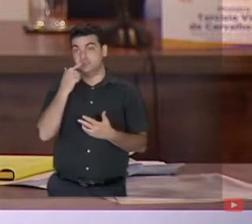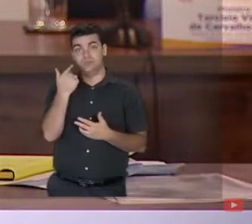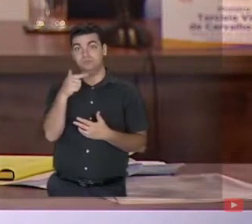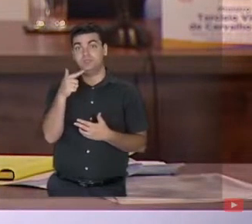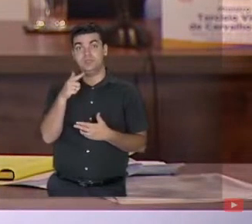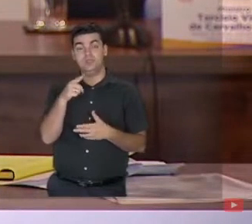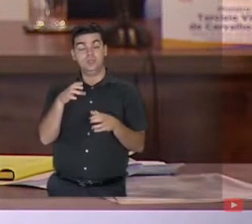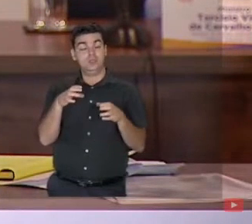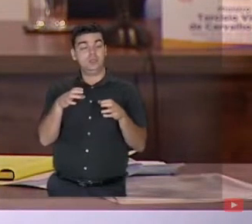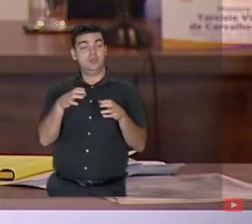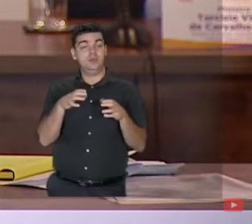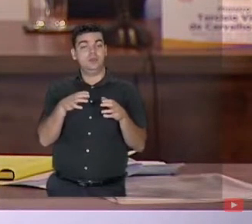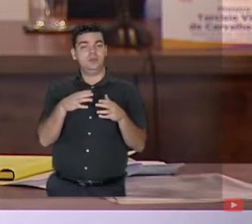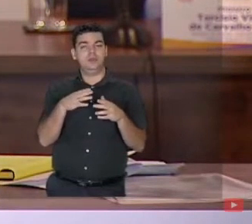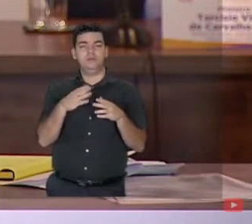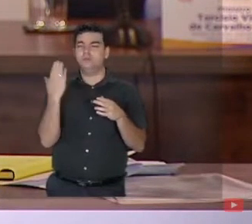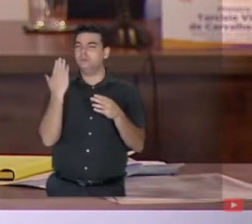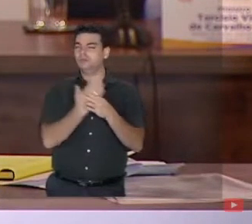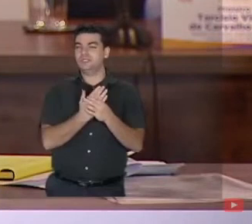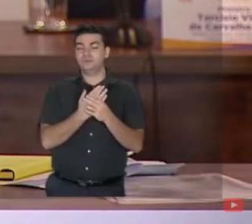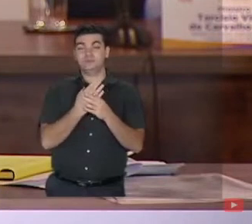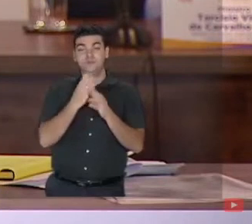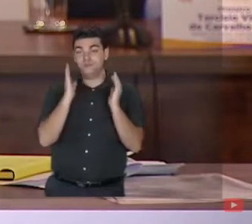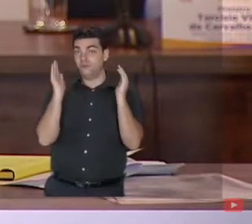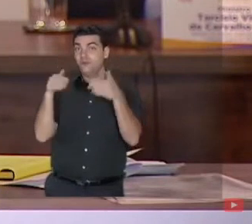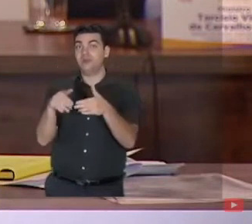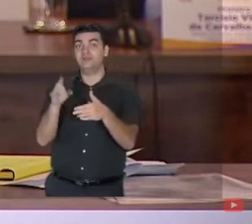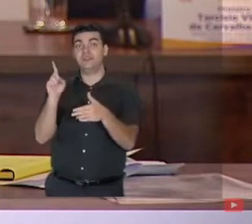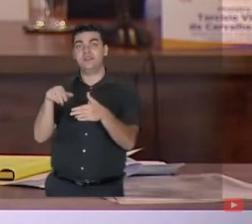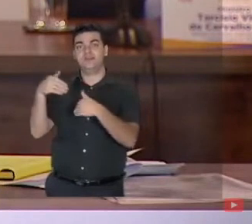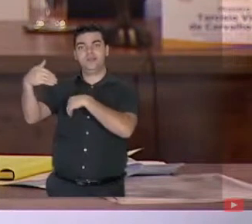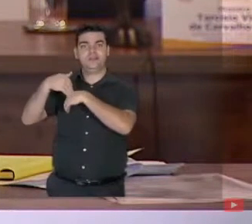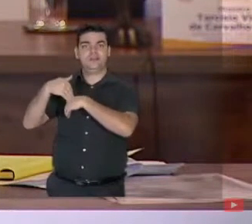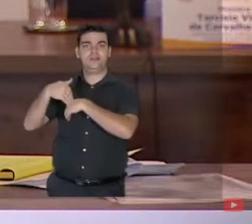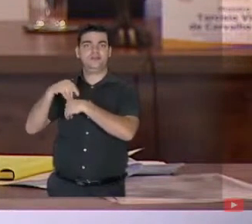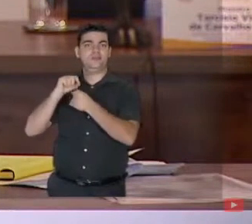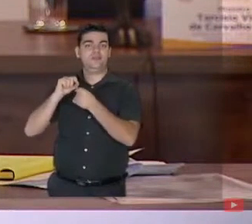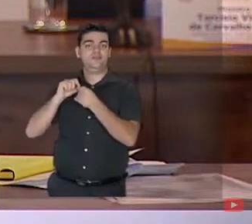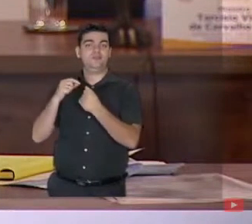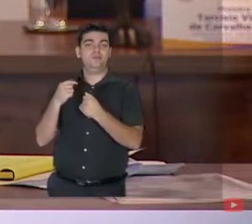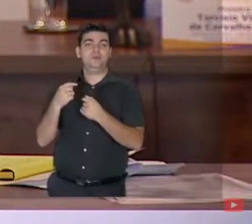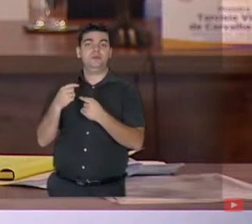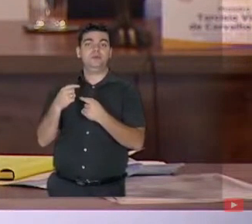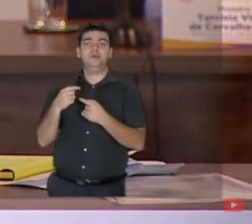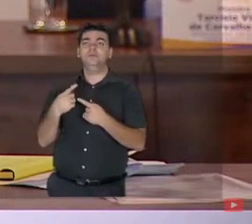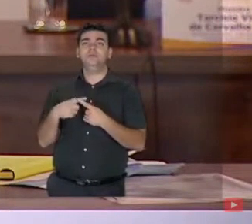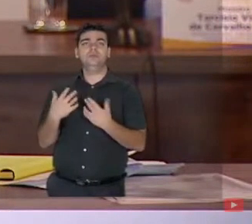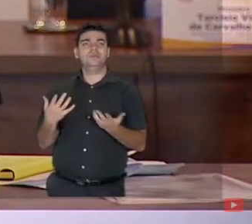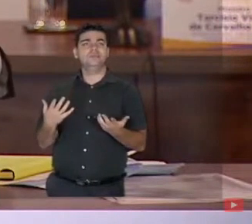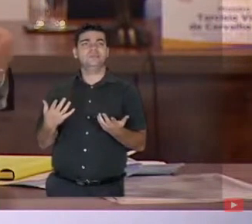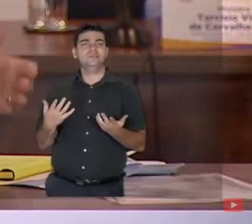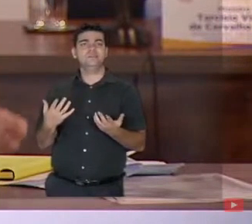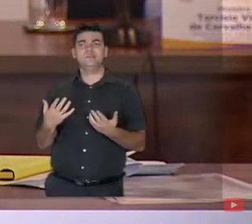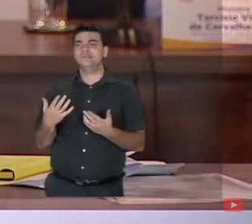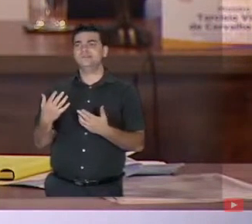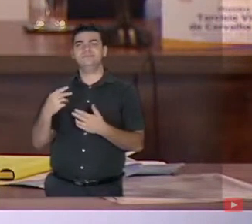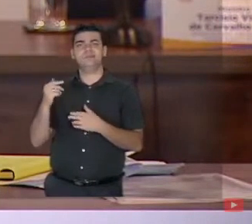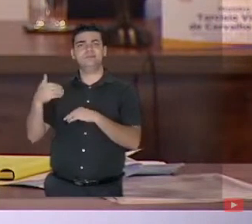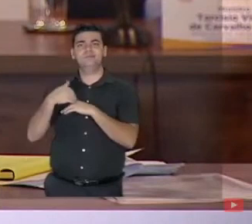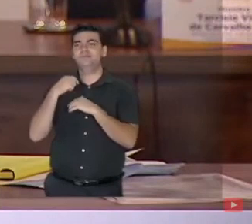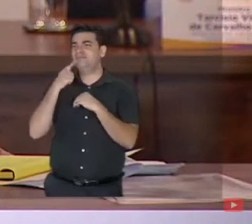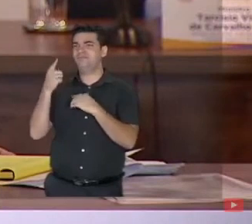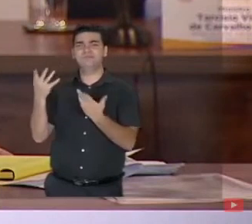nenhum tipo de procedimento relativamente ao ataque de hoje, simplesmente pelo fato de que ele foi